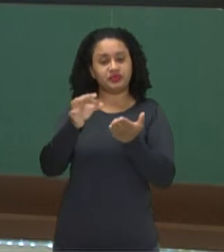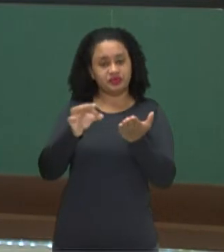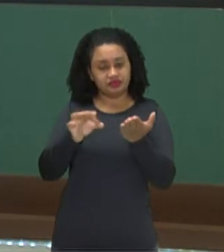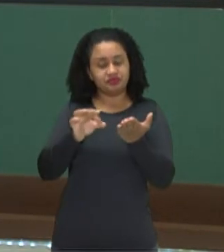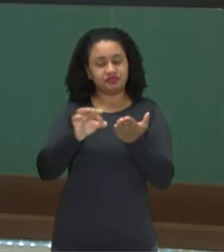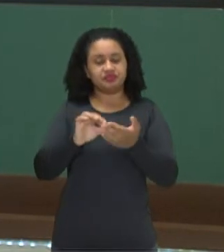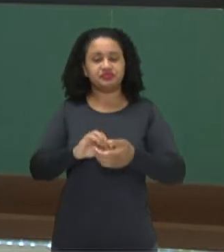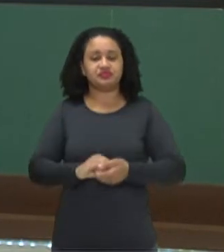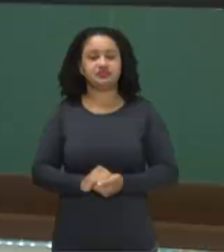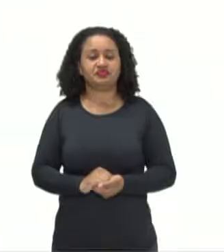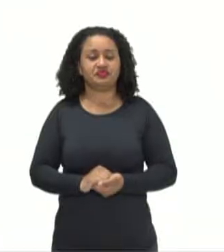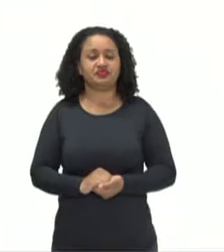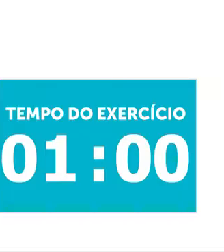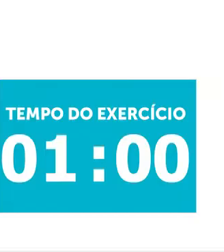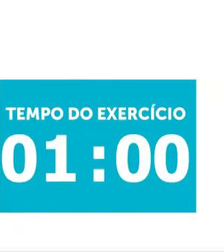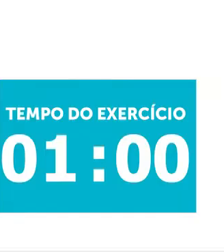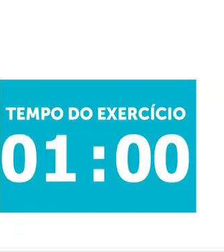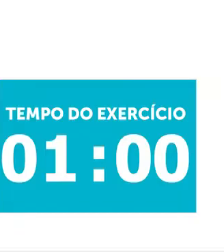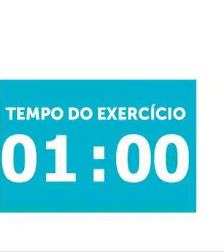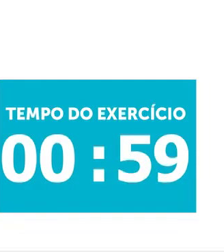darmos continuidade.